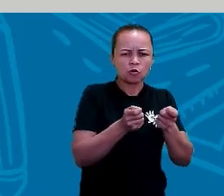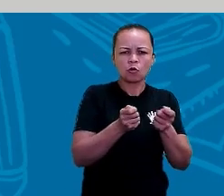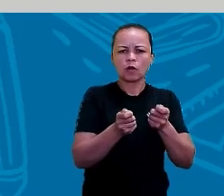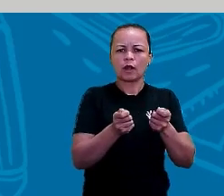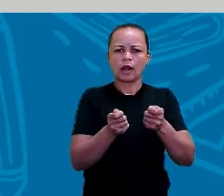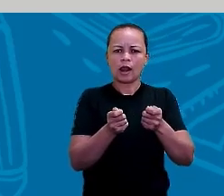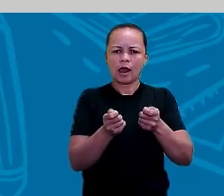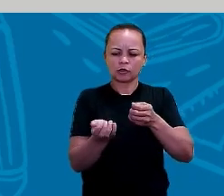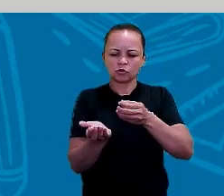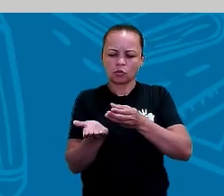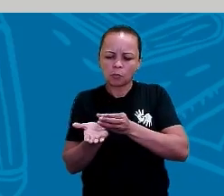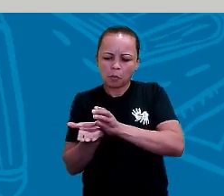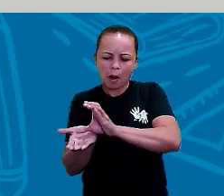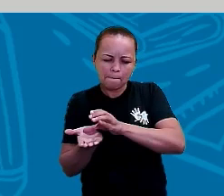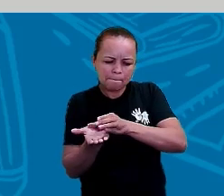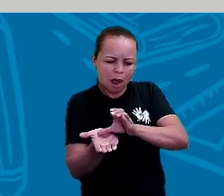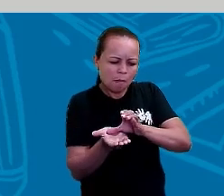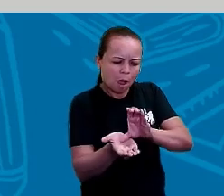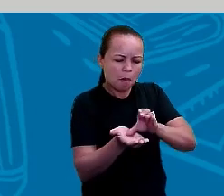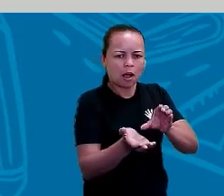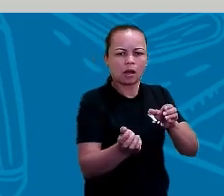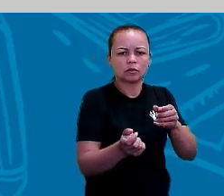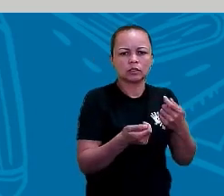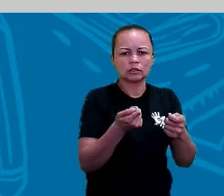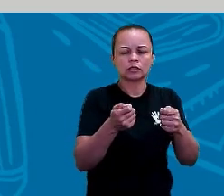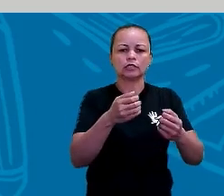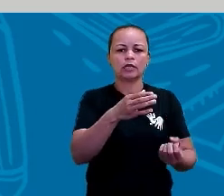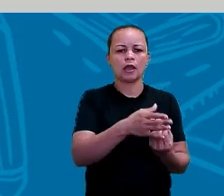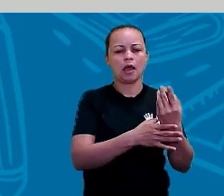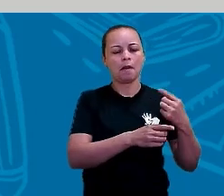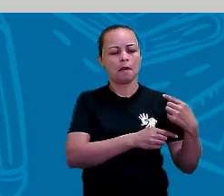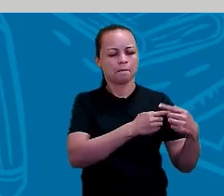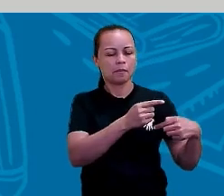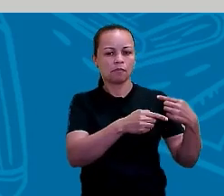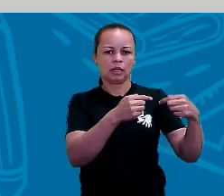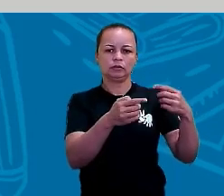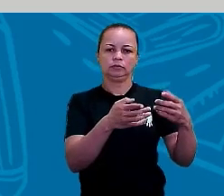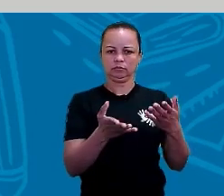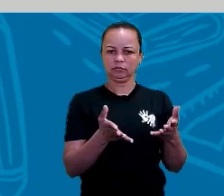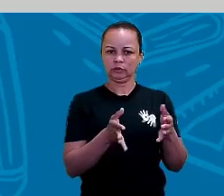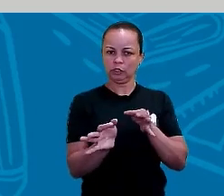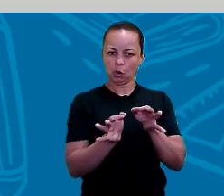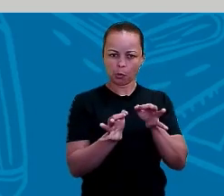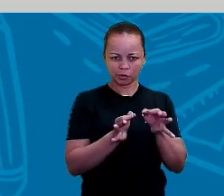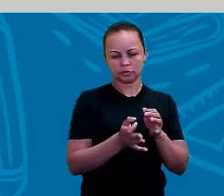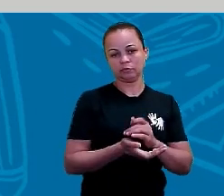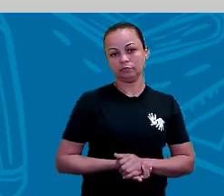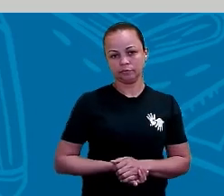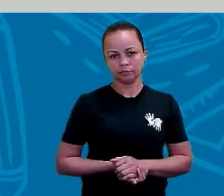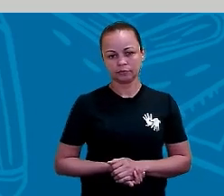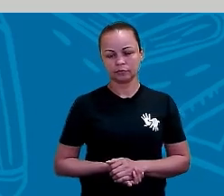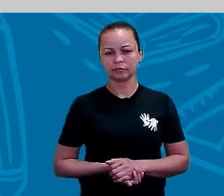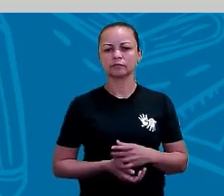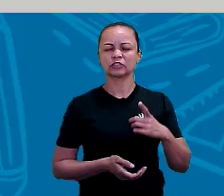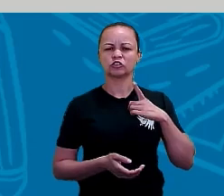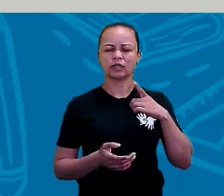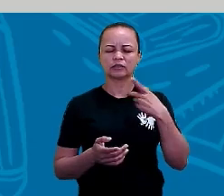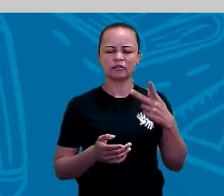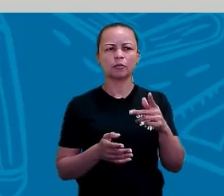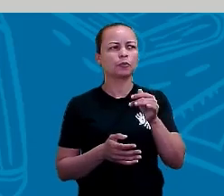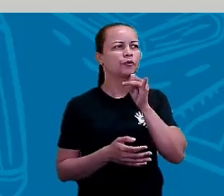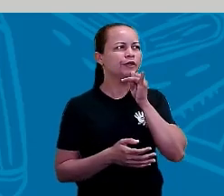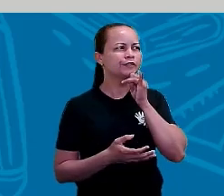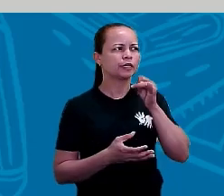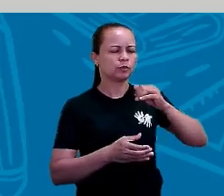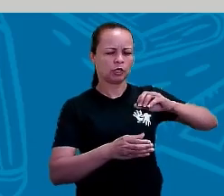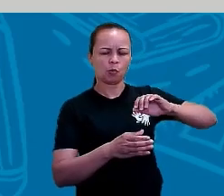e a matéria-prima. Então, já veio aí também um formato diferente, dizer assim, olha, para tu tampar o pote,